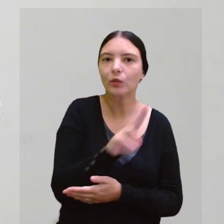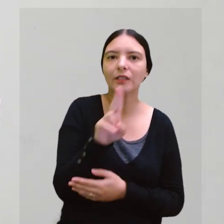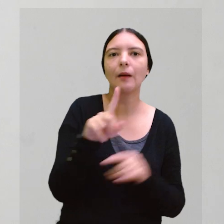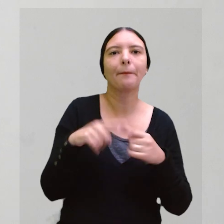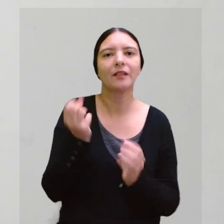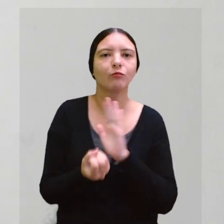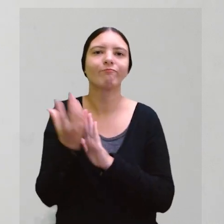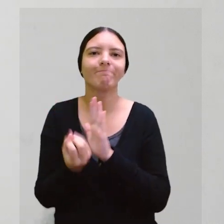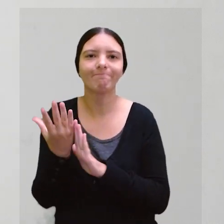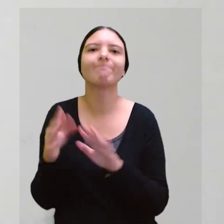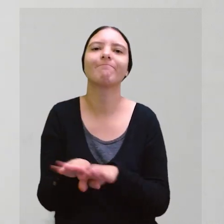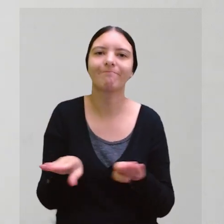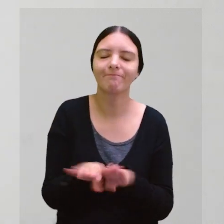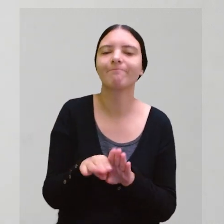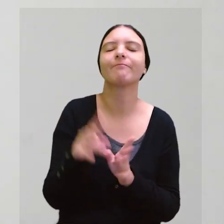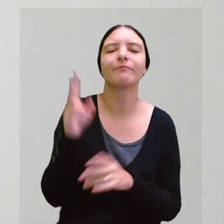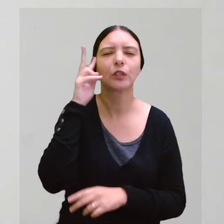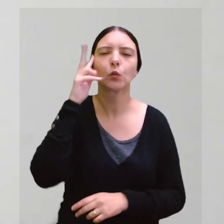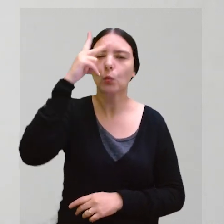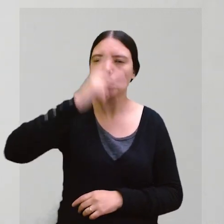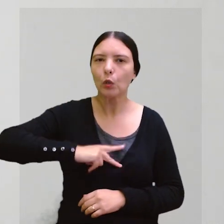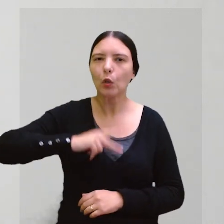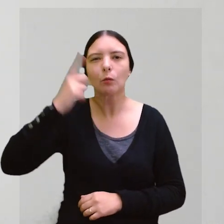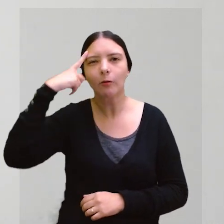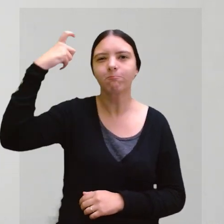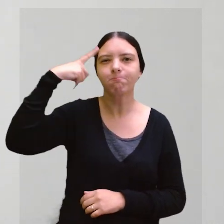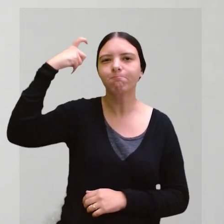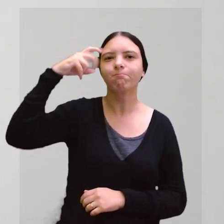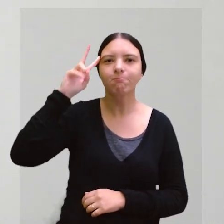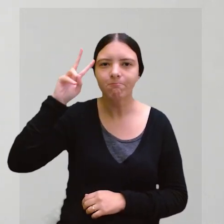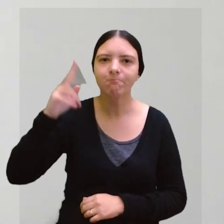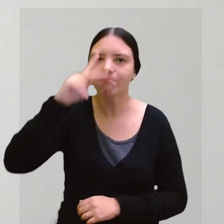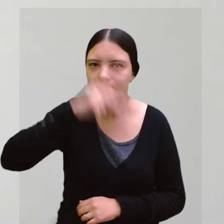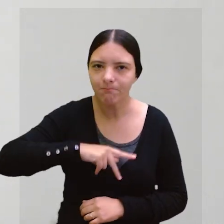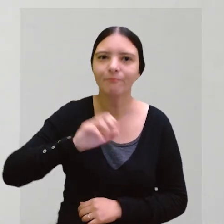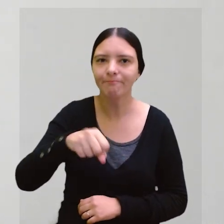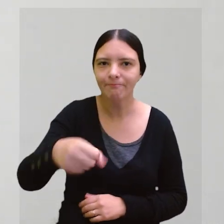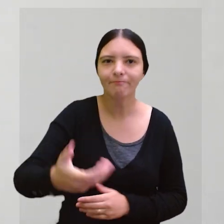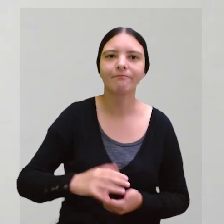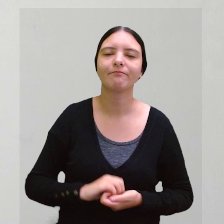também da produção, né? De narrar as próprias narrativas, de inventar as próprias histórias. Sim.